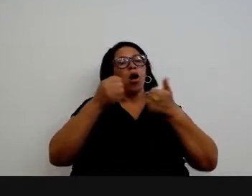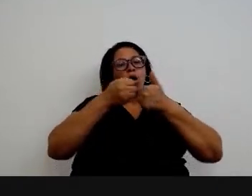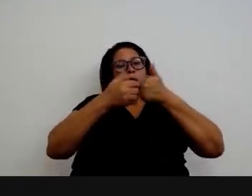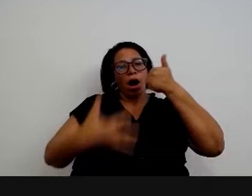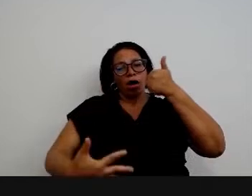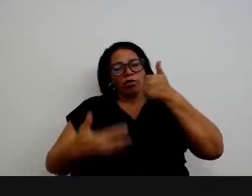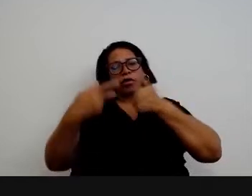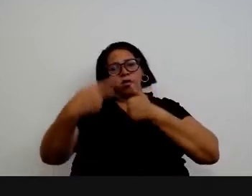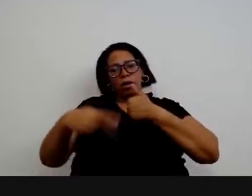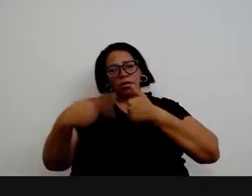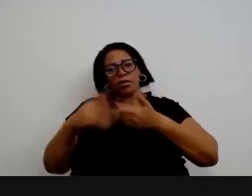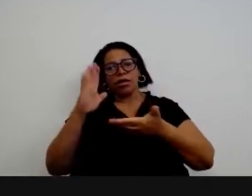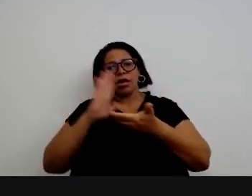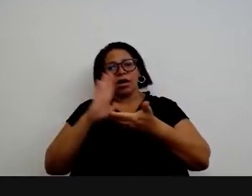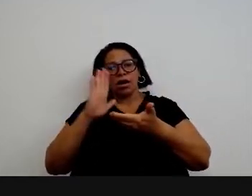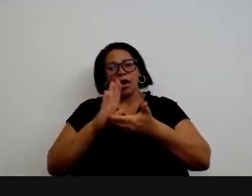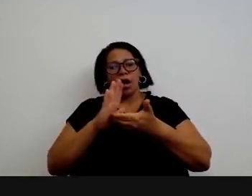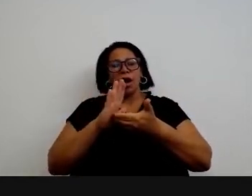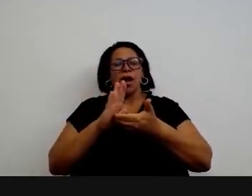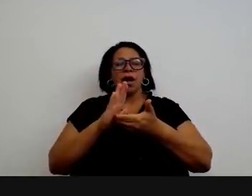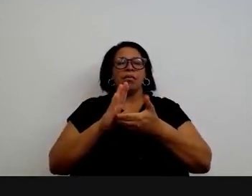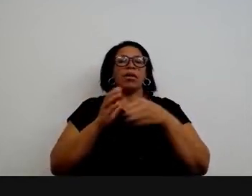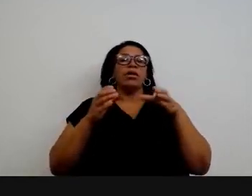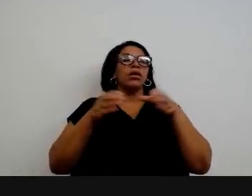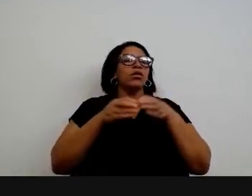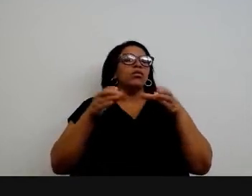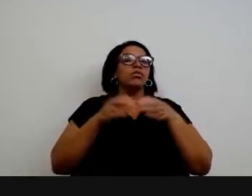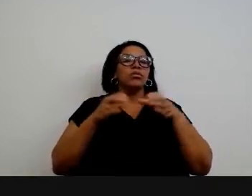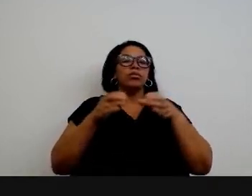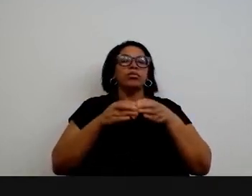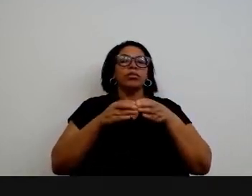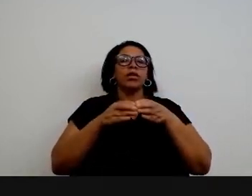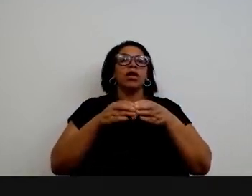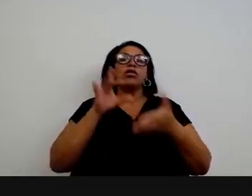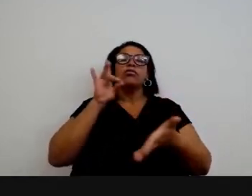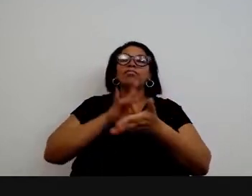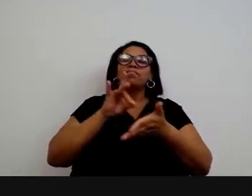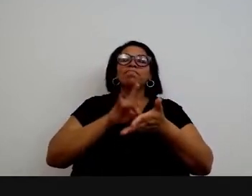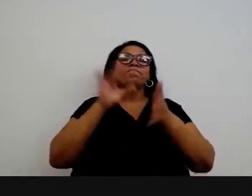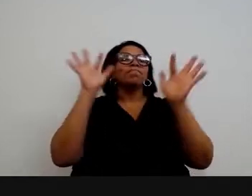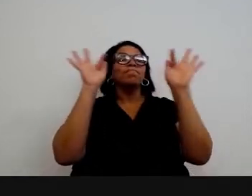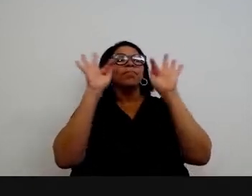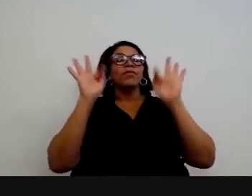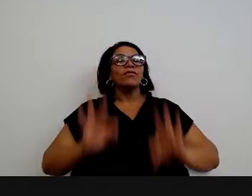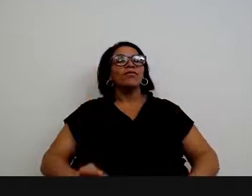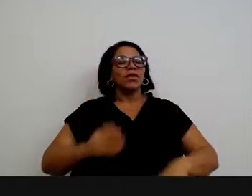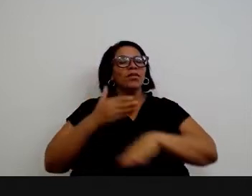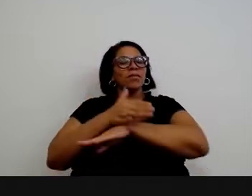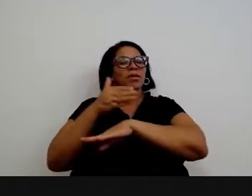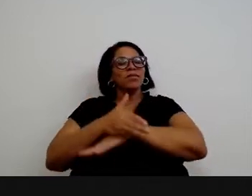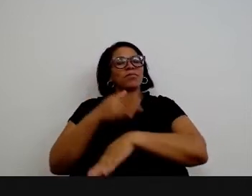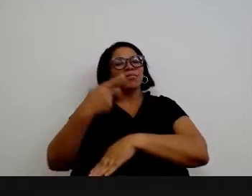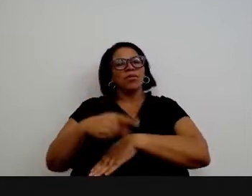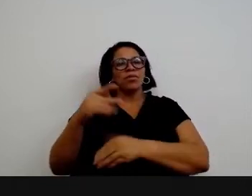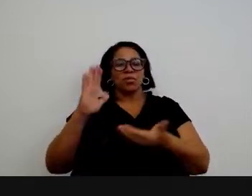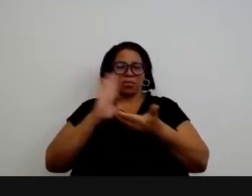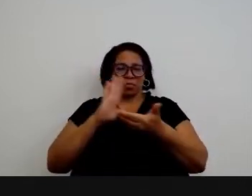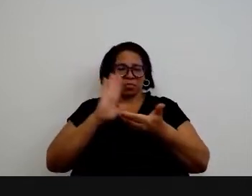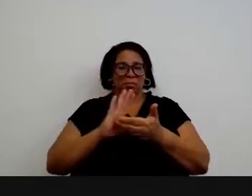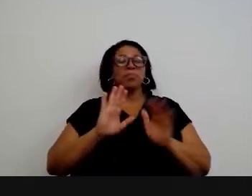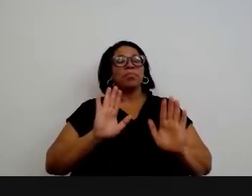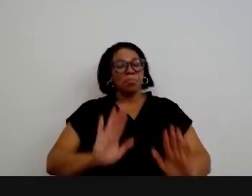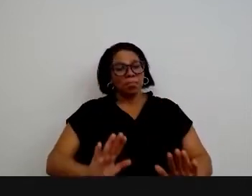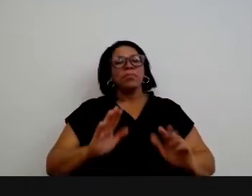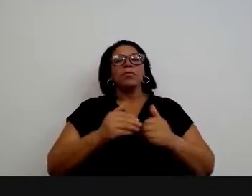revista Eleges, quando eles saem a gente fica com um orgulho muito grande, então eu fico realmente muito feliz de poder estar nessa casa. Eu queria falar